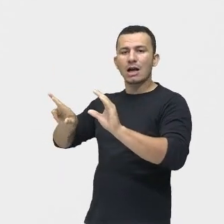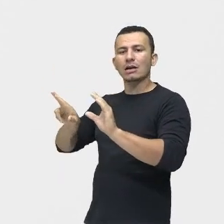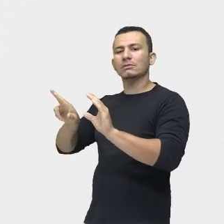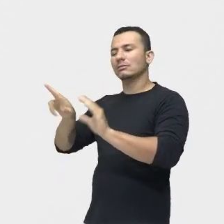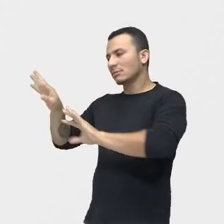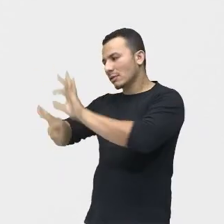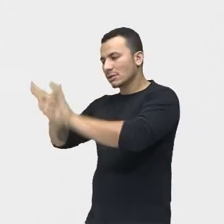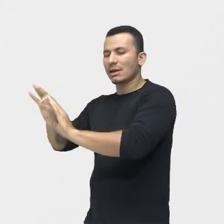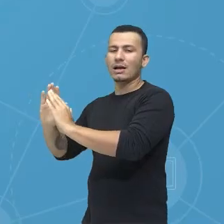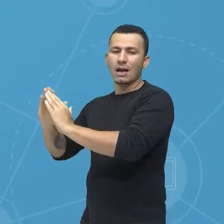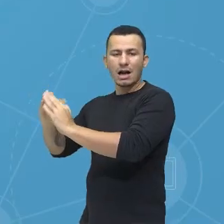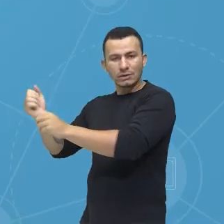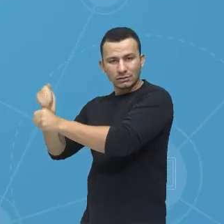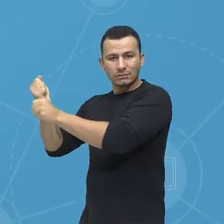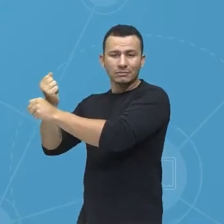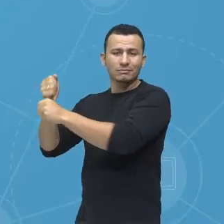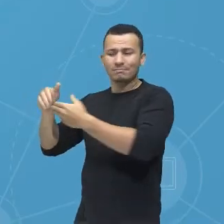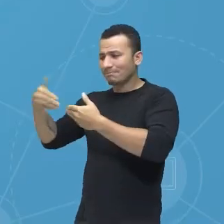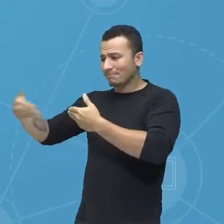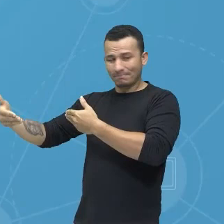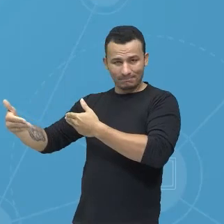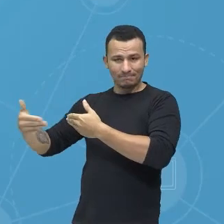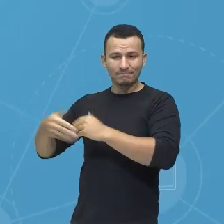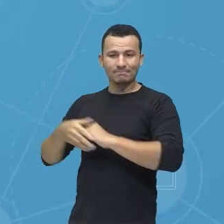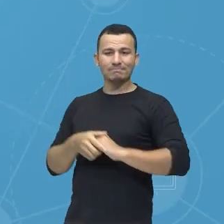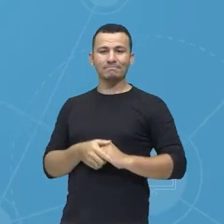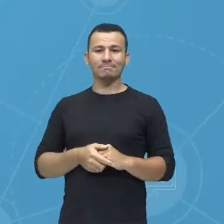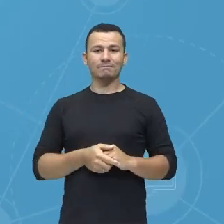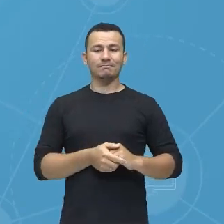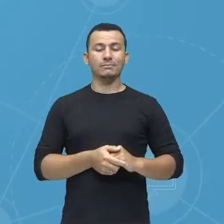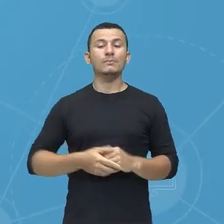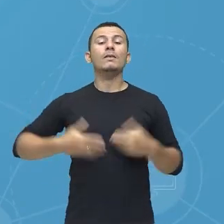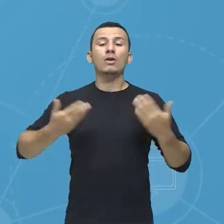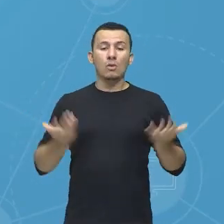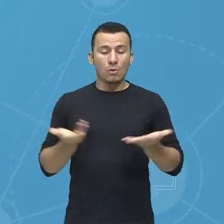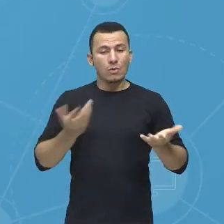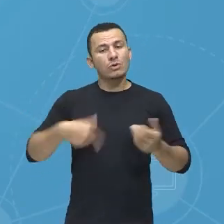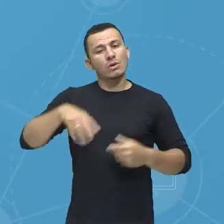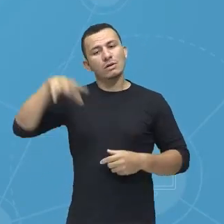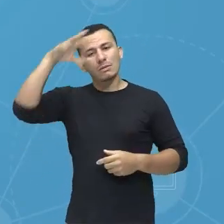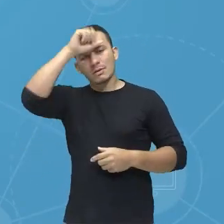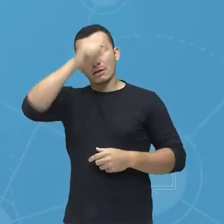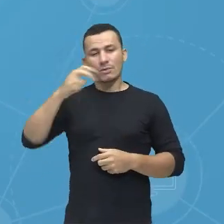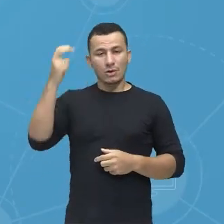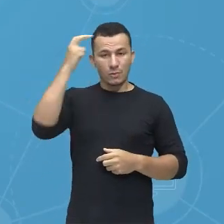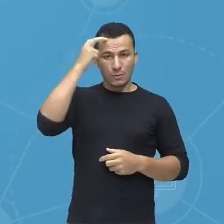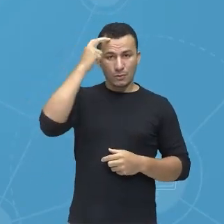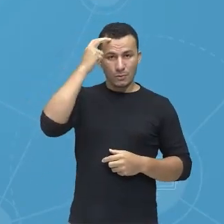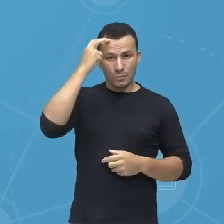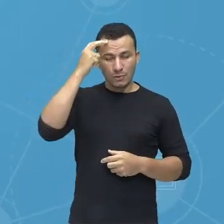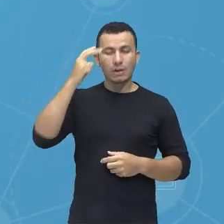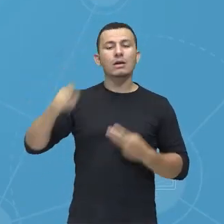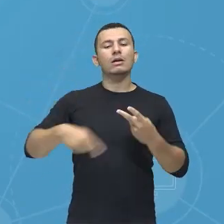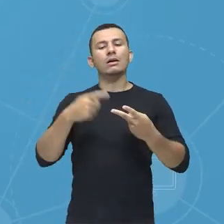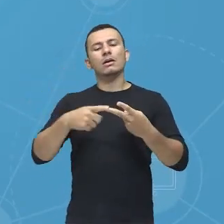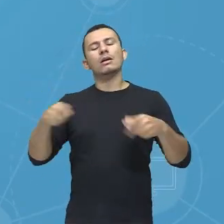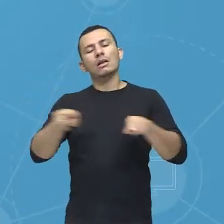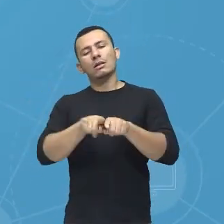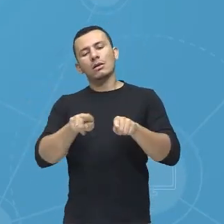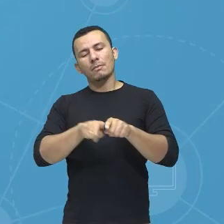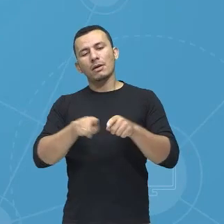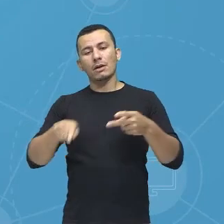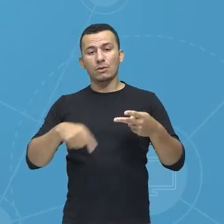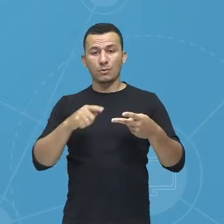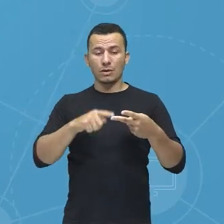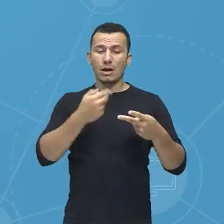e por aí vai. Então vamos lá, pessoal. Nós vimos hoje o que é cultura e vimos também